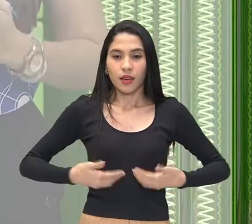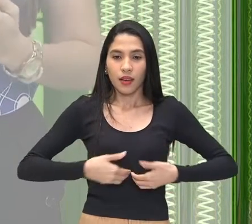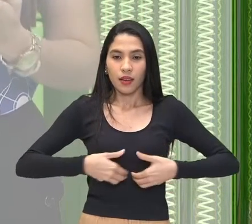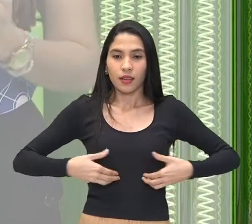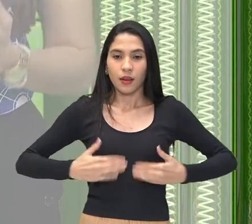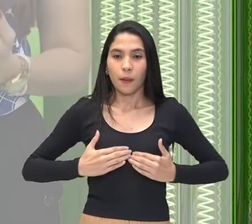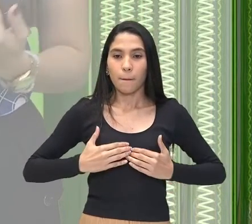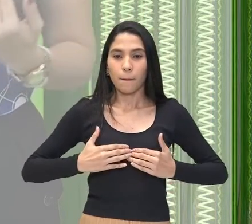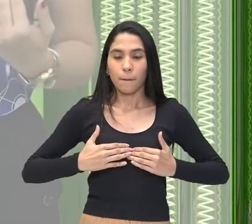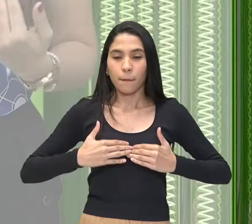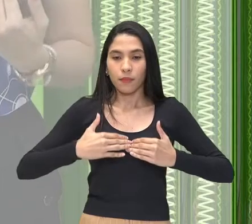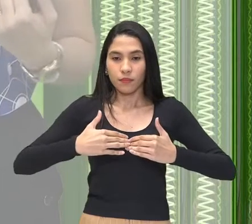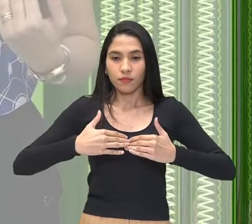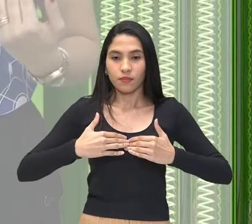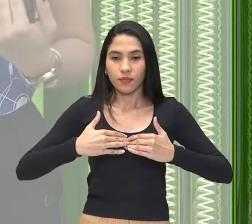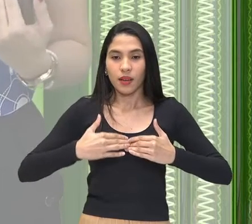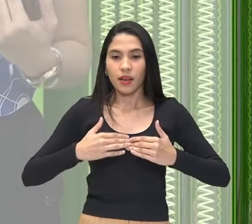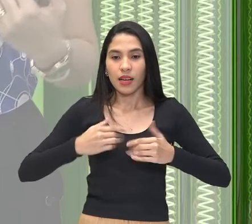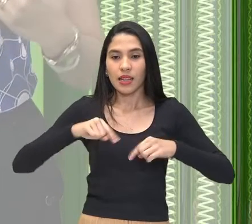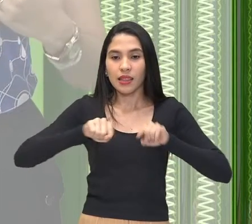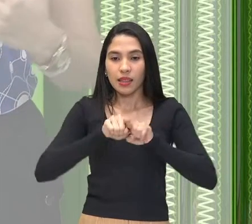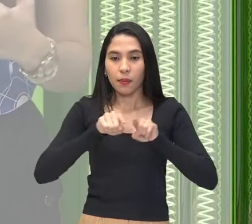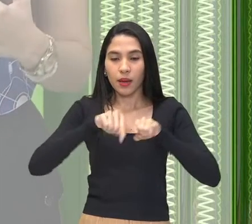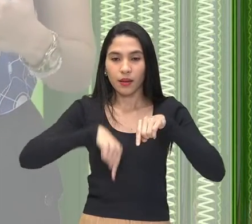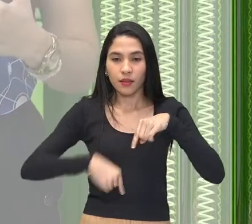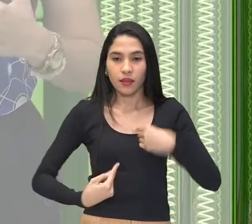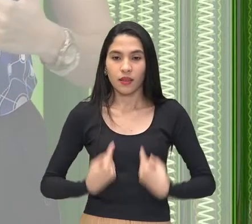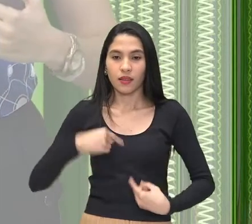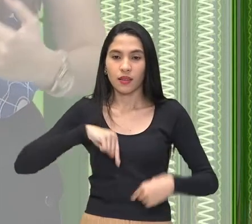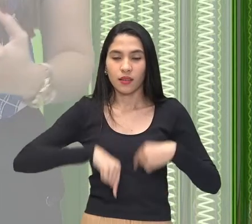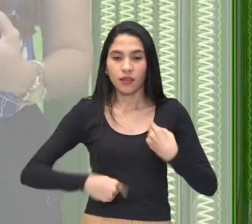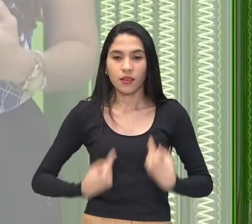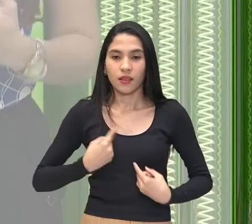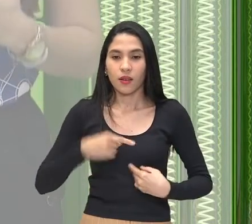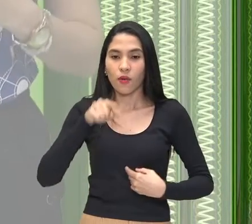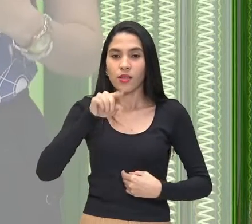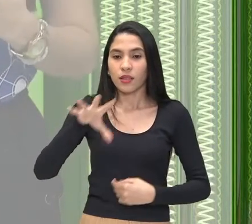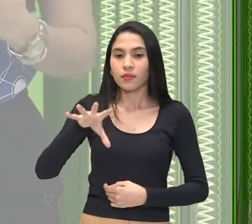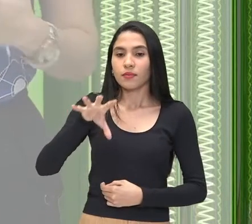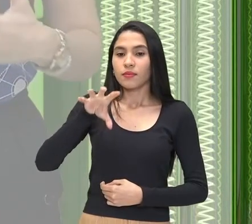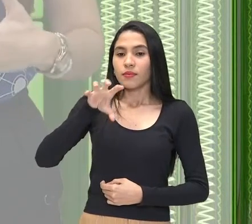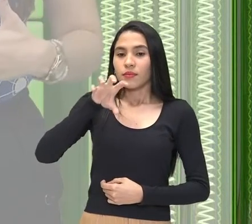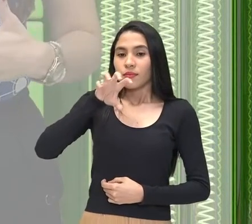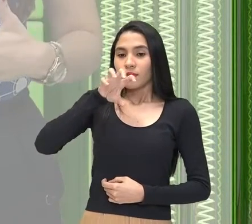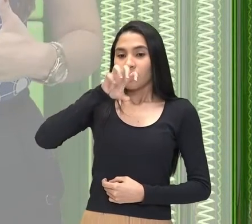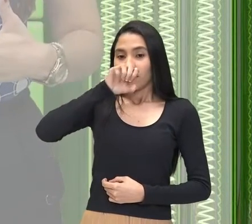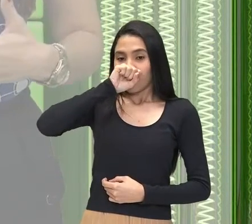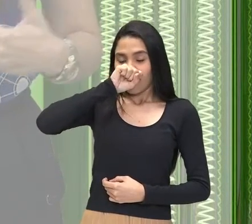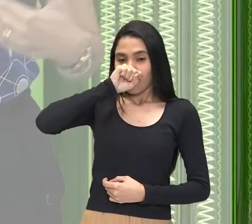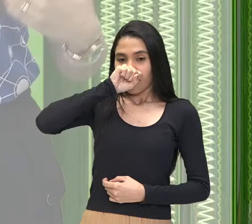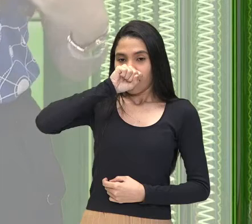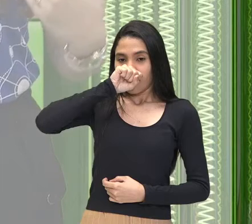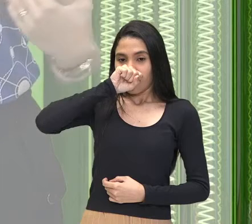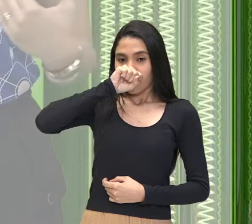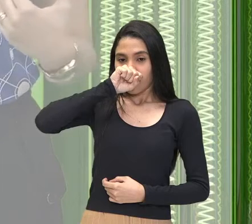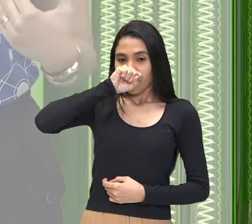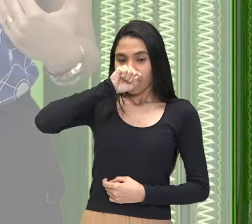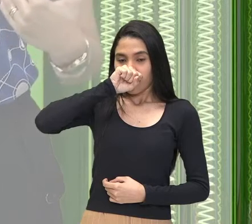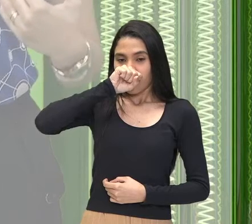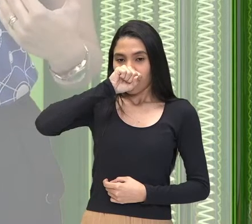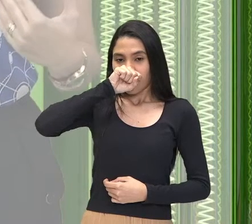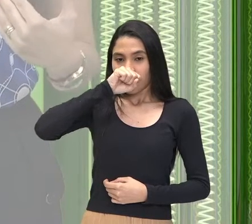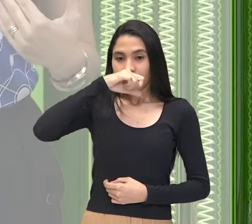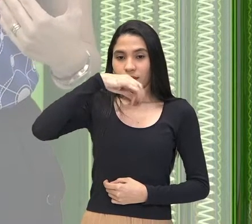pulmões, e os músculos intercostais. Então, quando a gente inspira, esse diafragma e esse